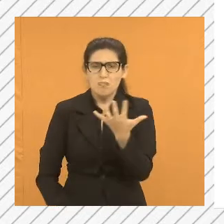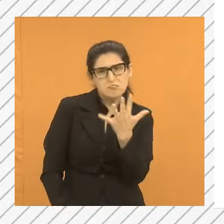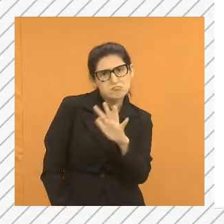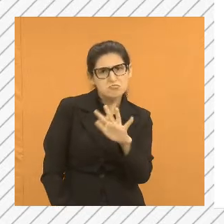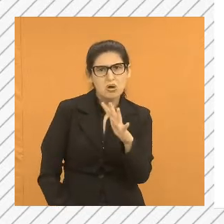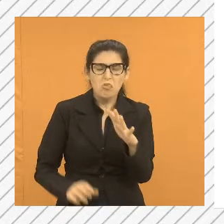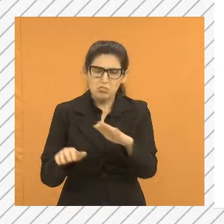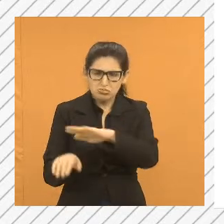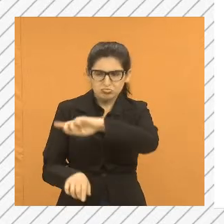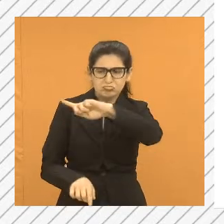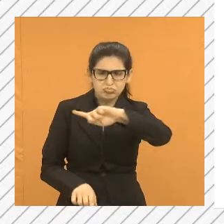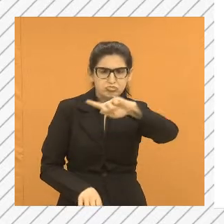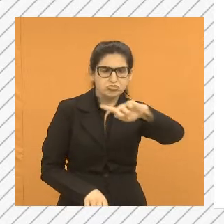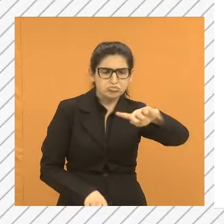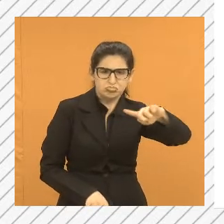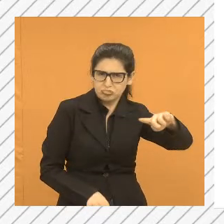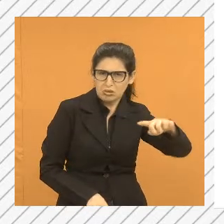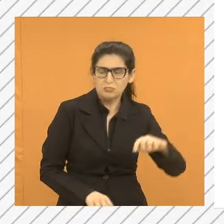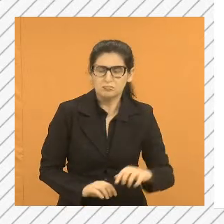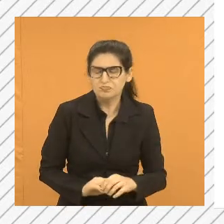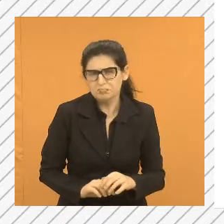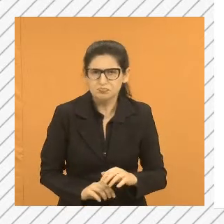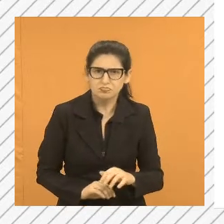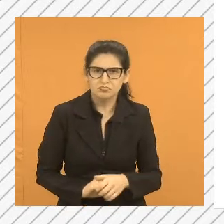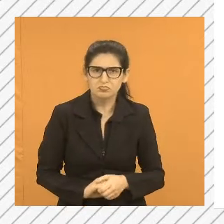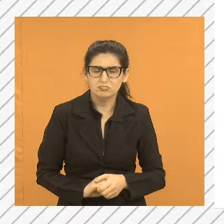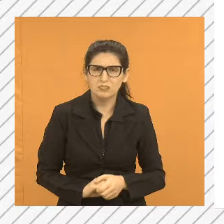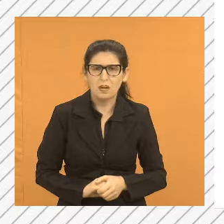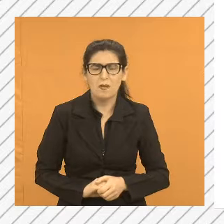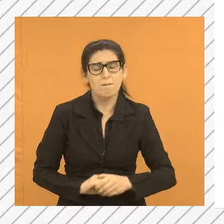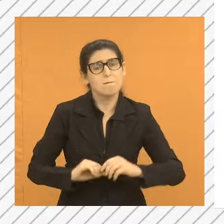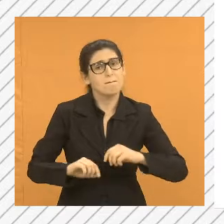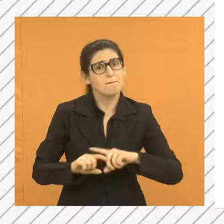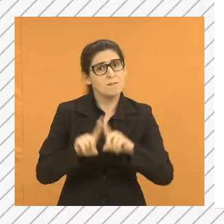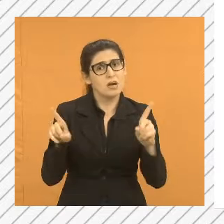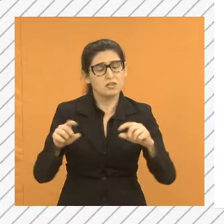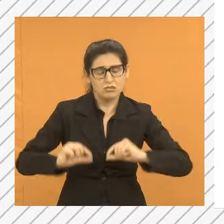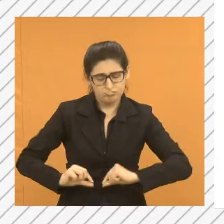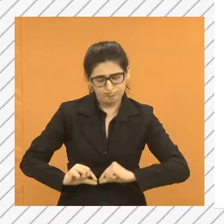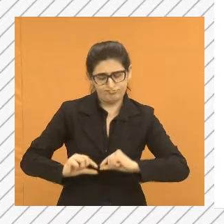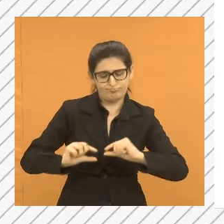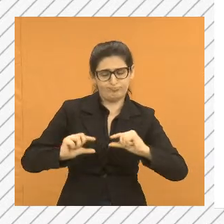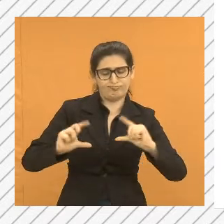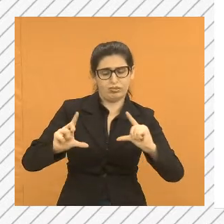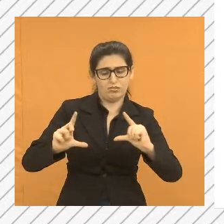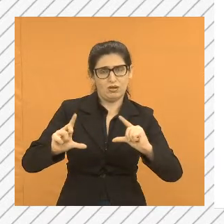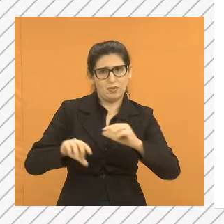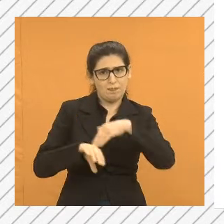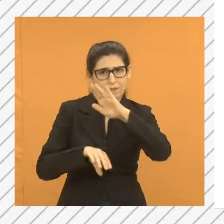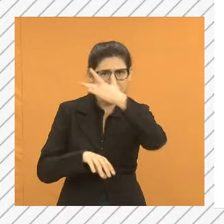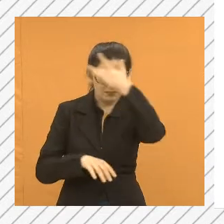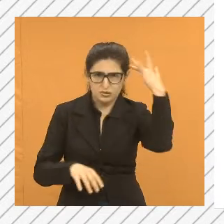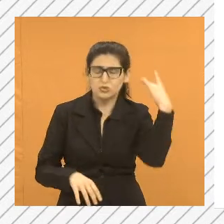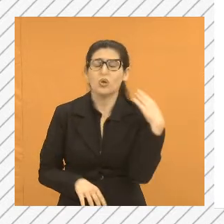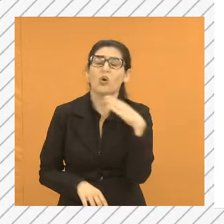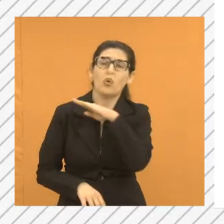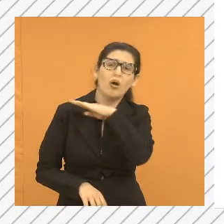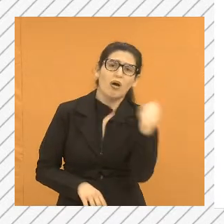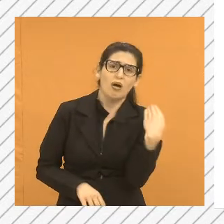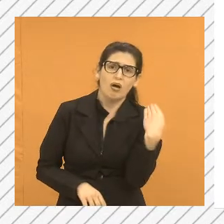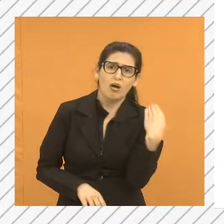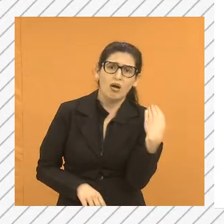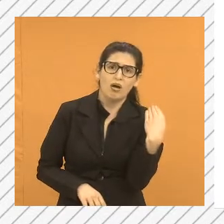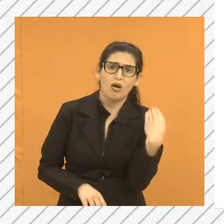menos estáveis, com destaque para o aumento de óbitos provocado por neoplasias,